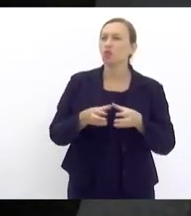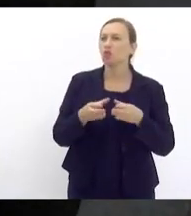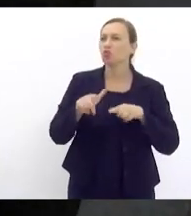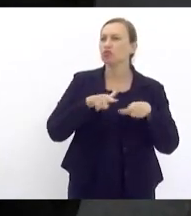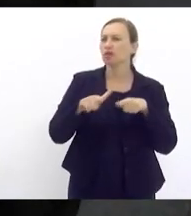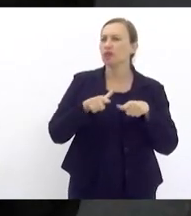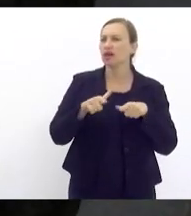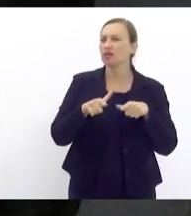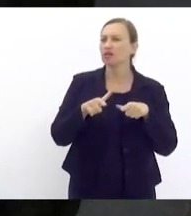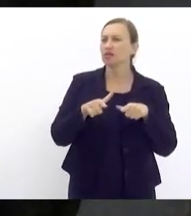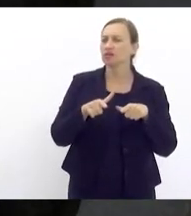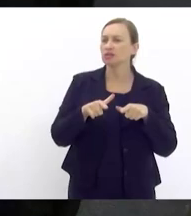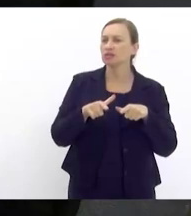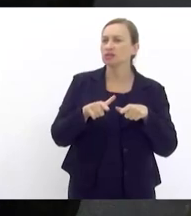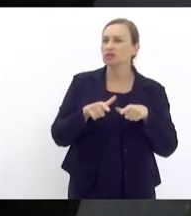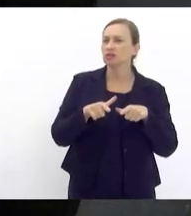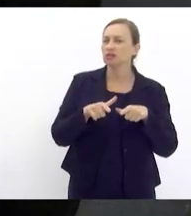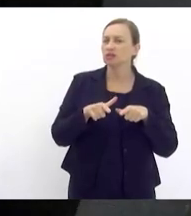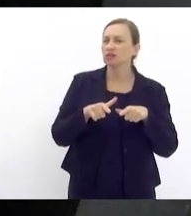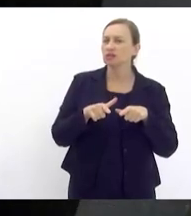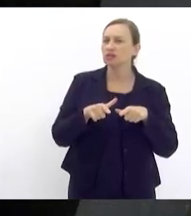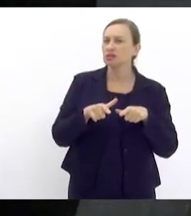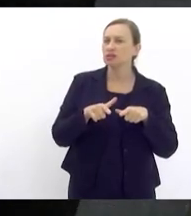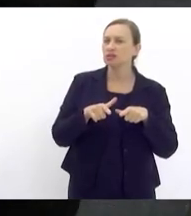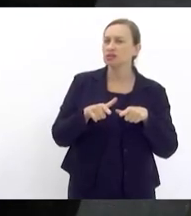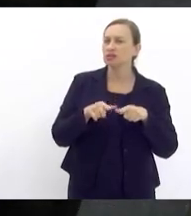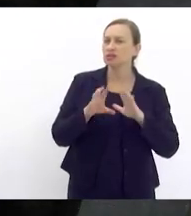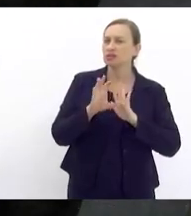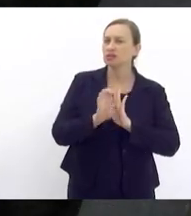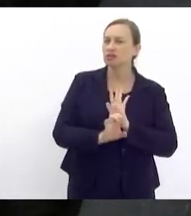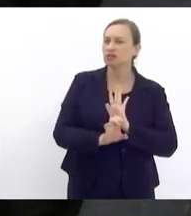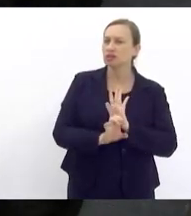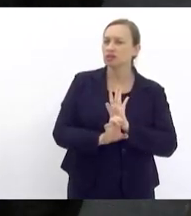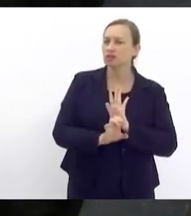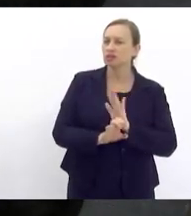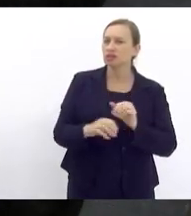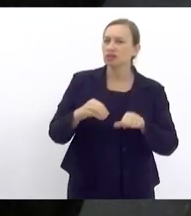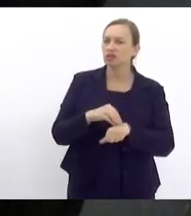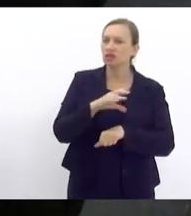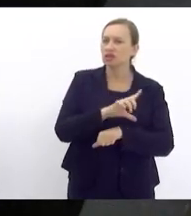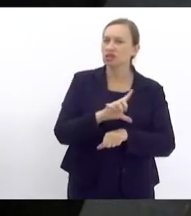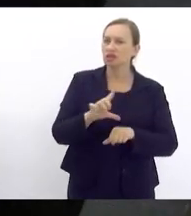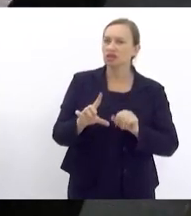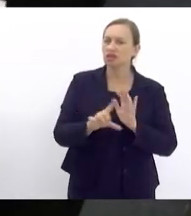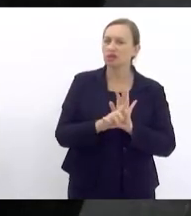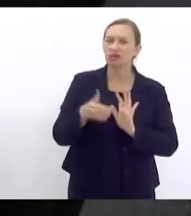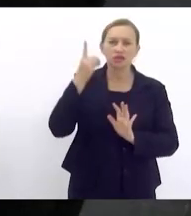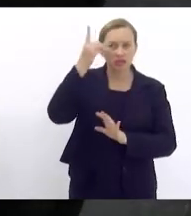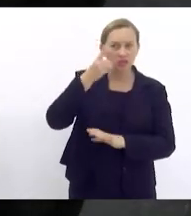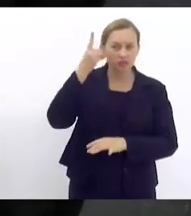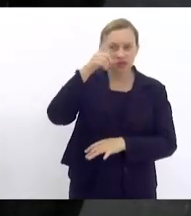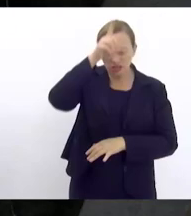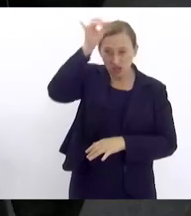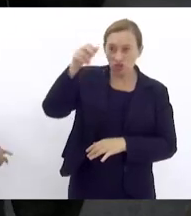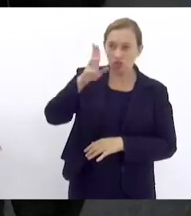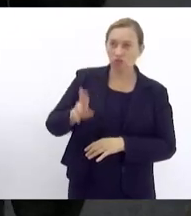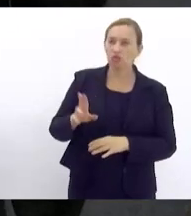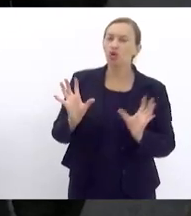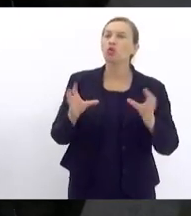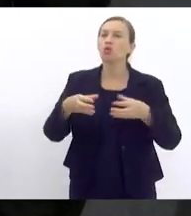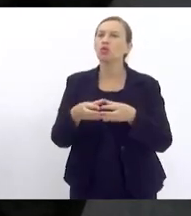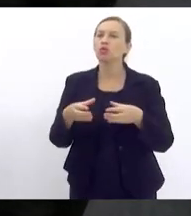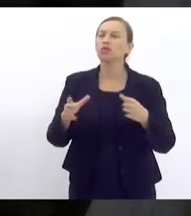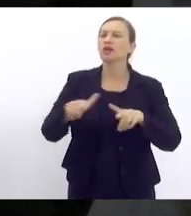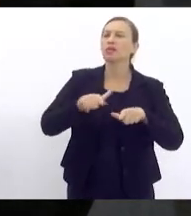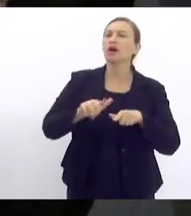trabalhos pode criar aqui agora A autora da indicação deputada tia Ju é que grupo de trabalho a gente dá o nome vossa excelência